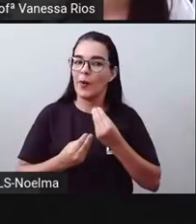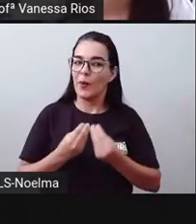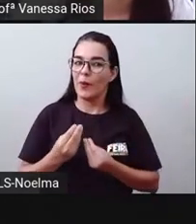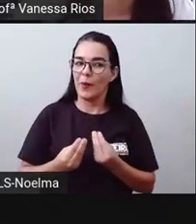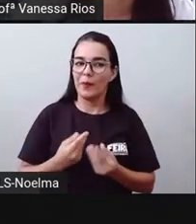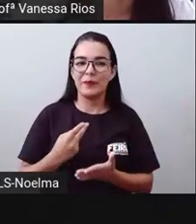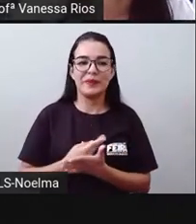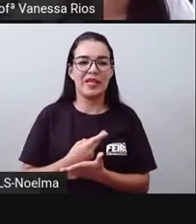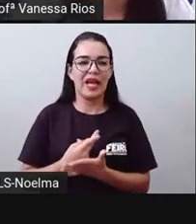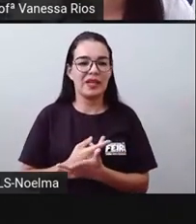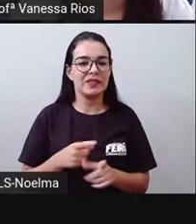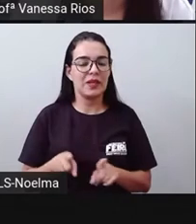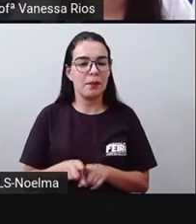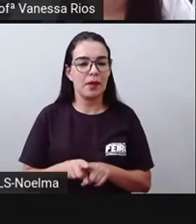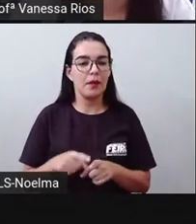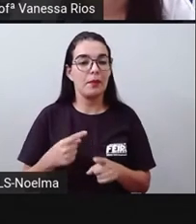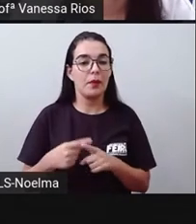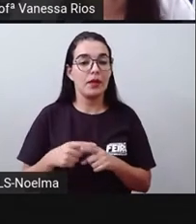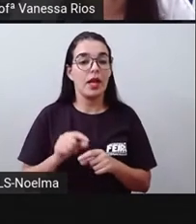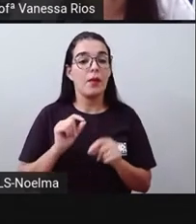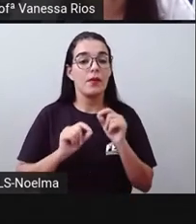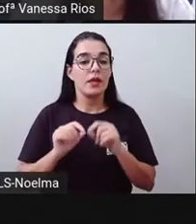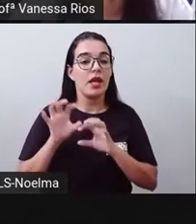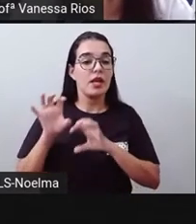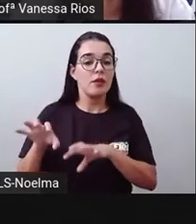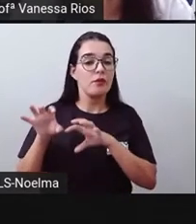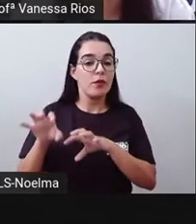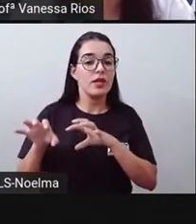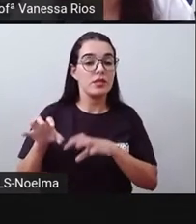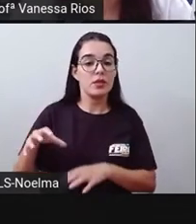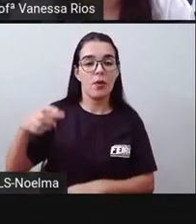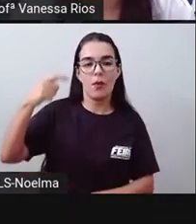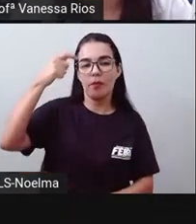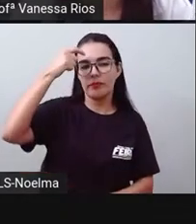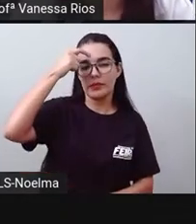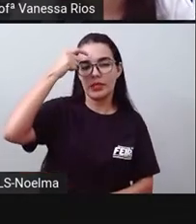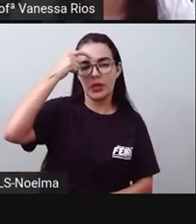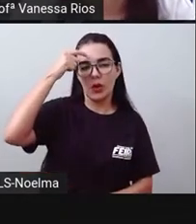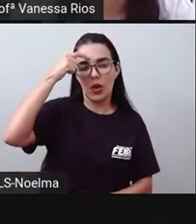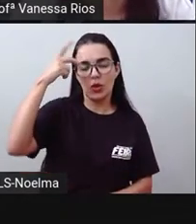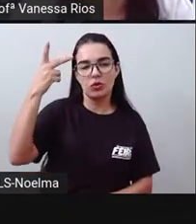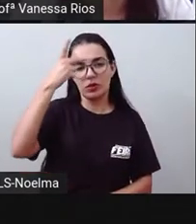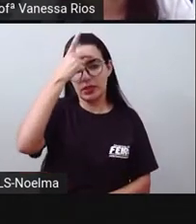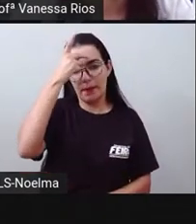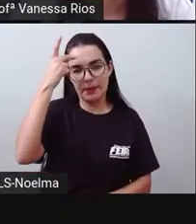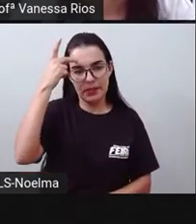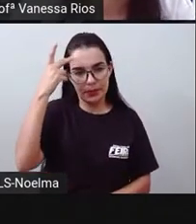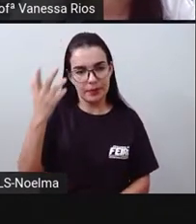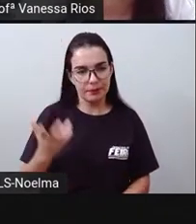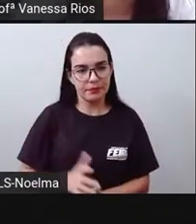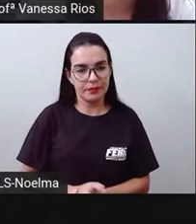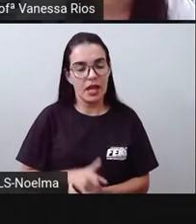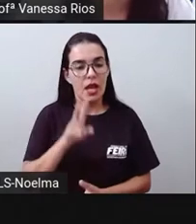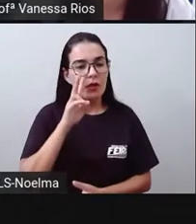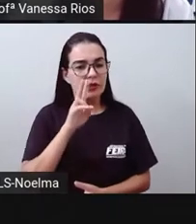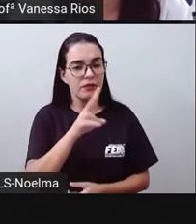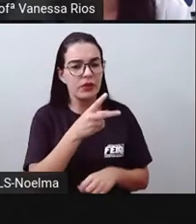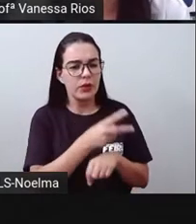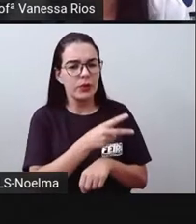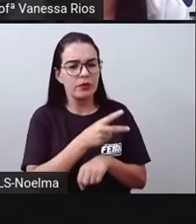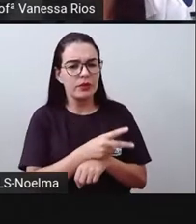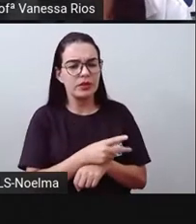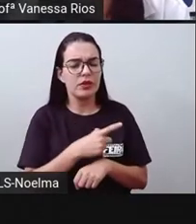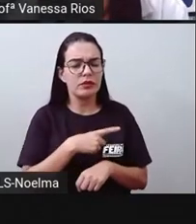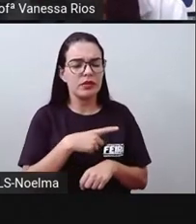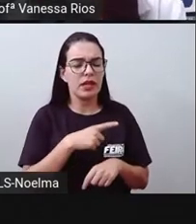das mensagens, né, das redes sociais influenciando o personagem a adquirir um novo celular, por que será que ele